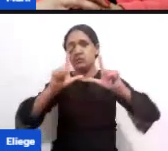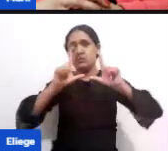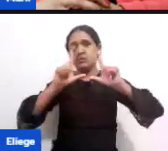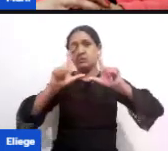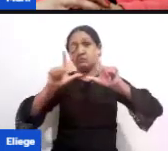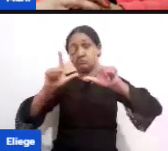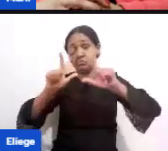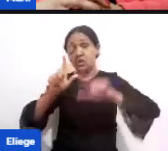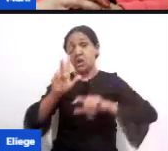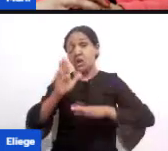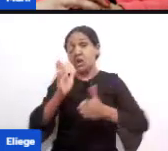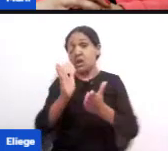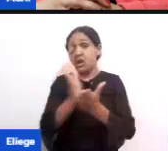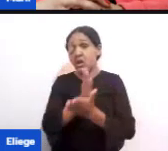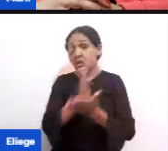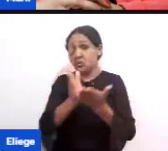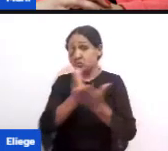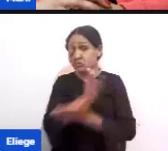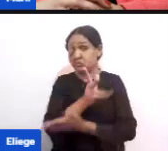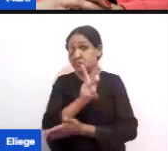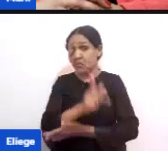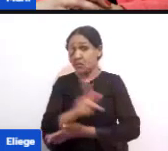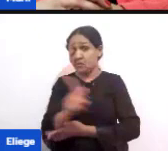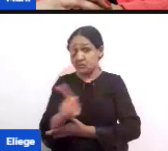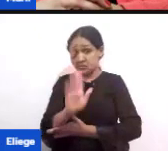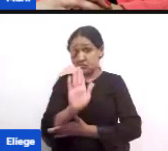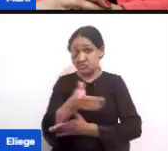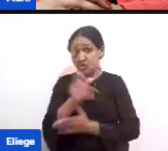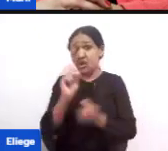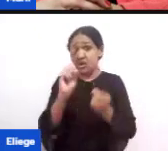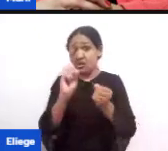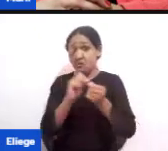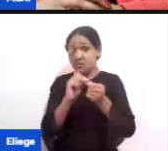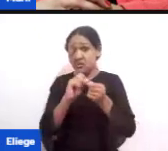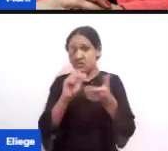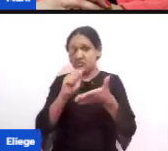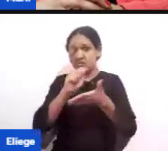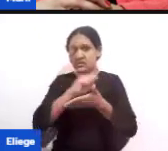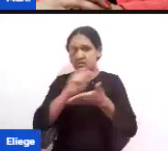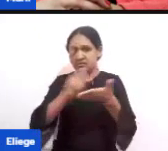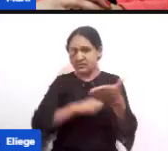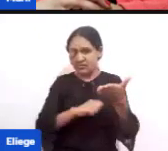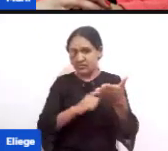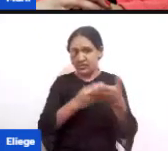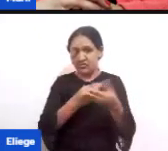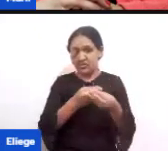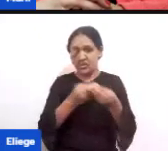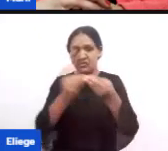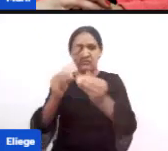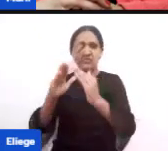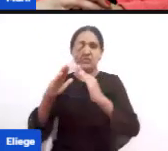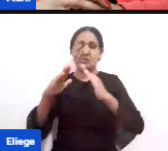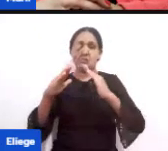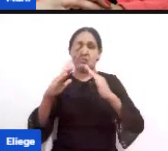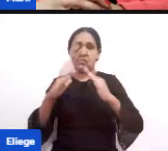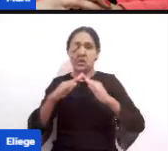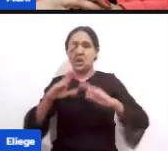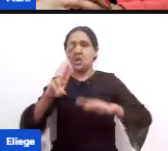os alunos o ano passado, através das atividades remotas. Muitos professores trabalharam através de